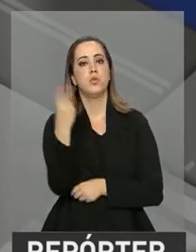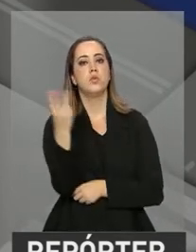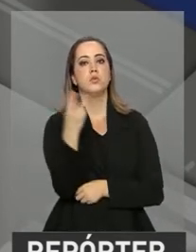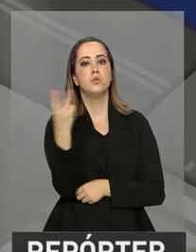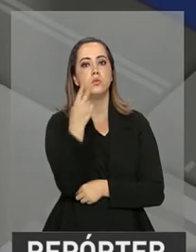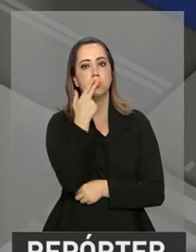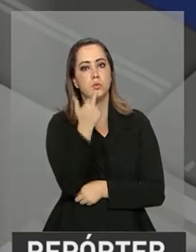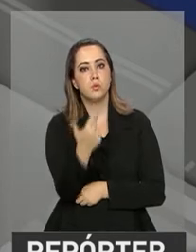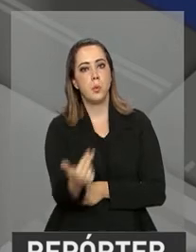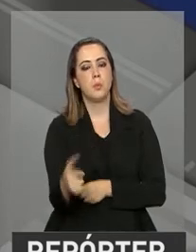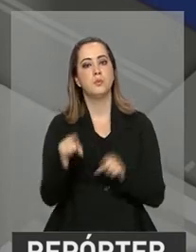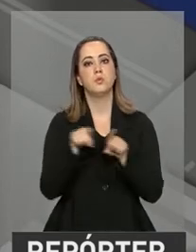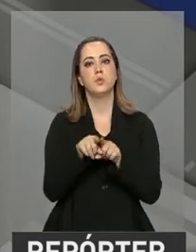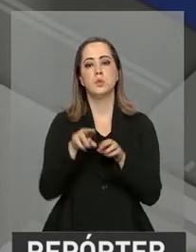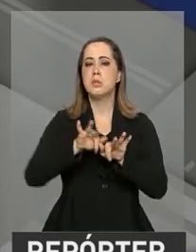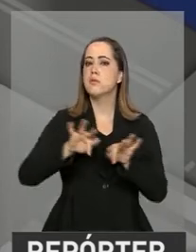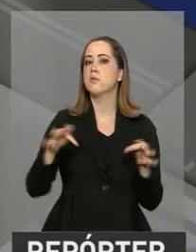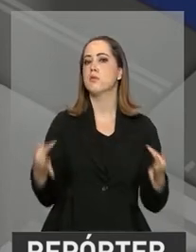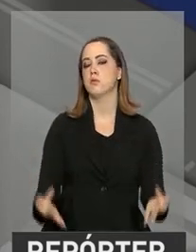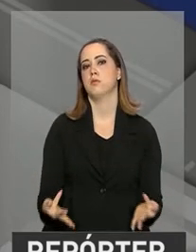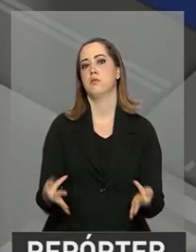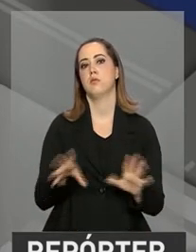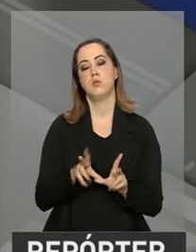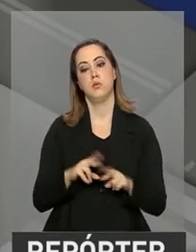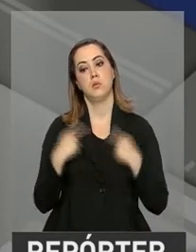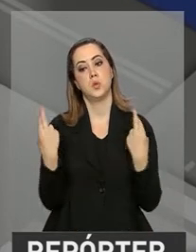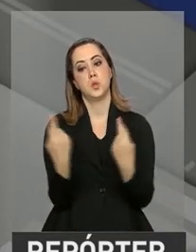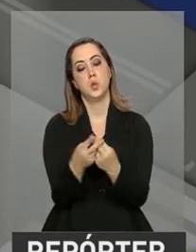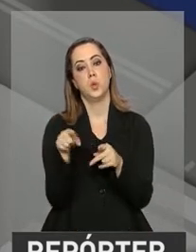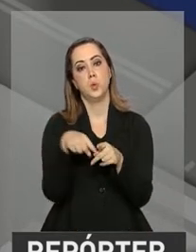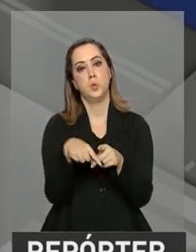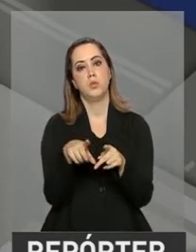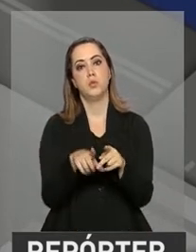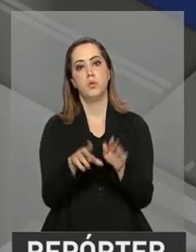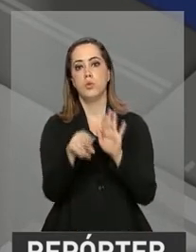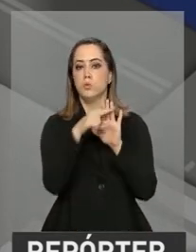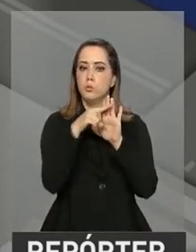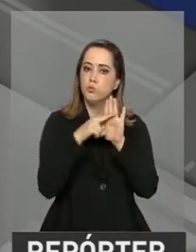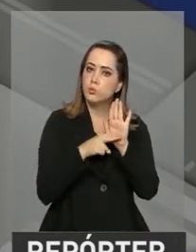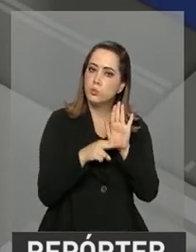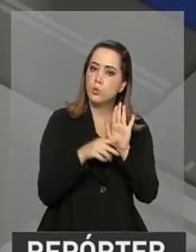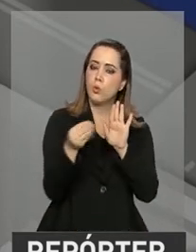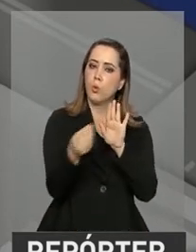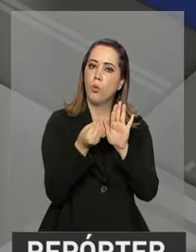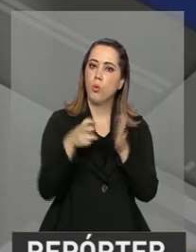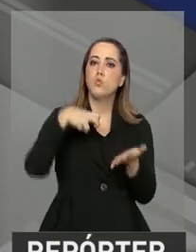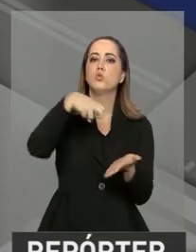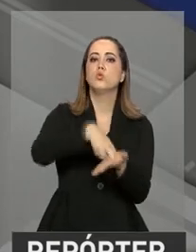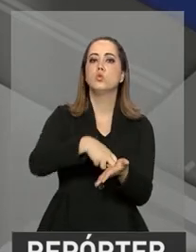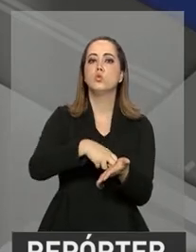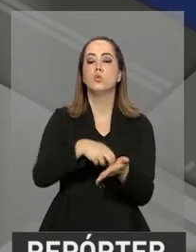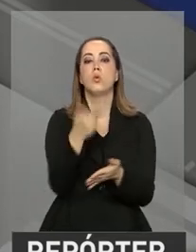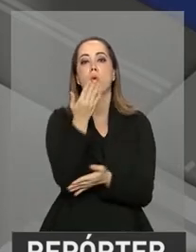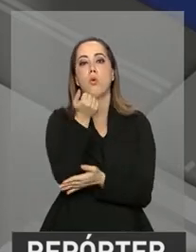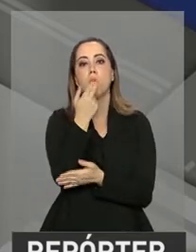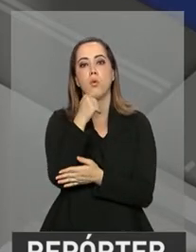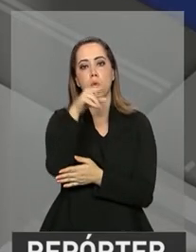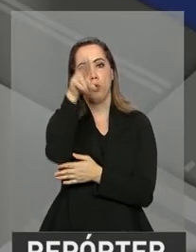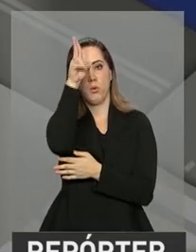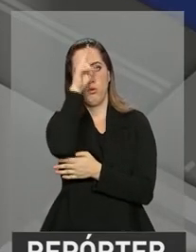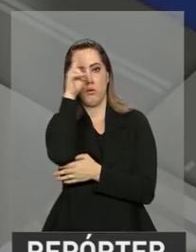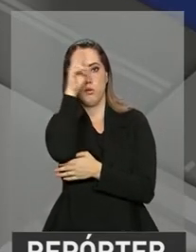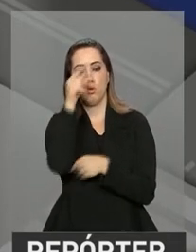espanhol a cartilha tem linguagem simples e reúne informações do código de trânsito brasileiro punições para engrenar embriaguez ao